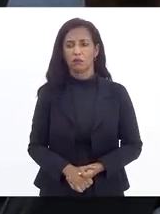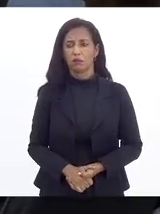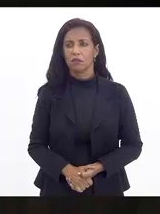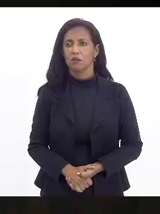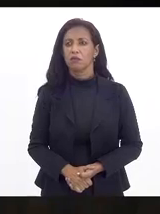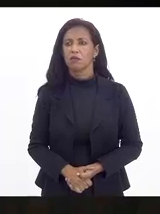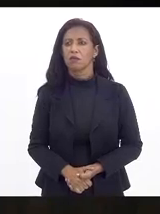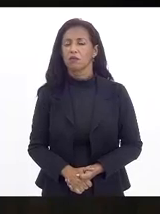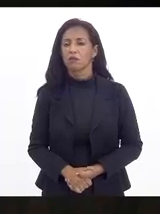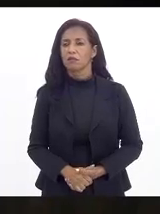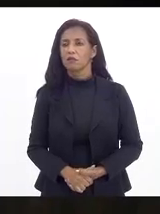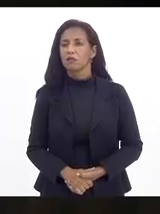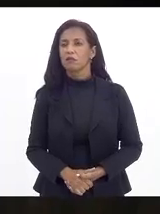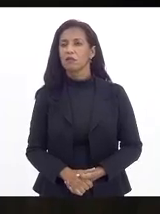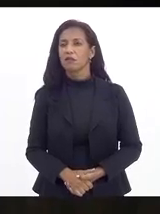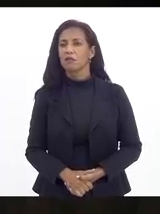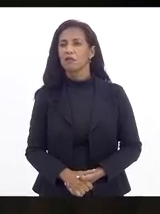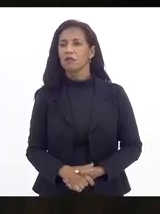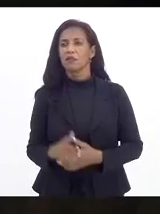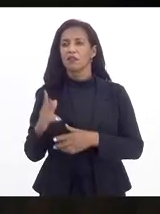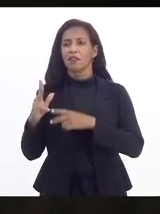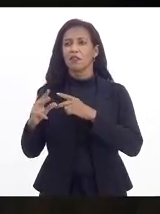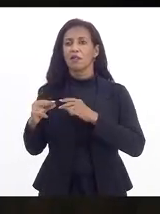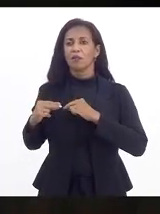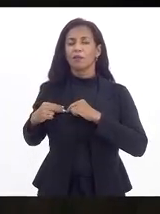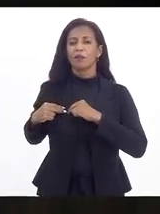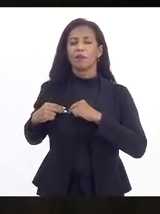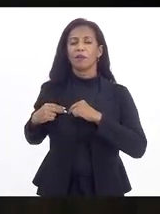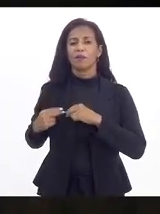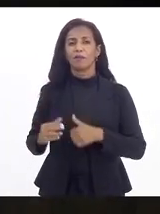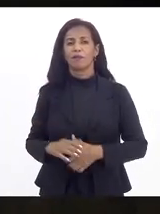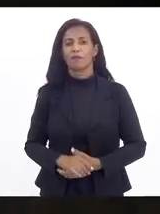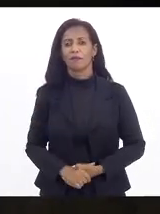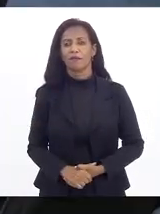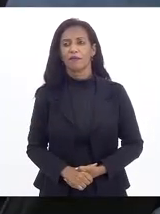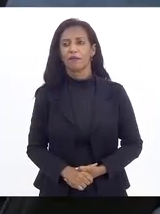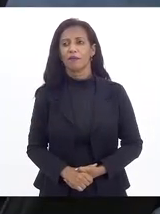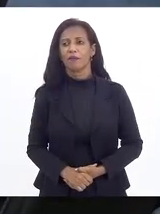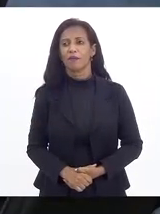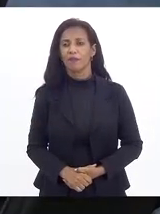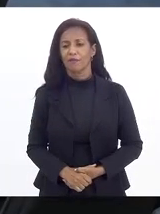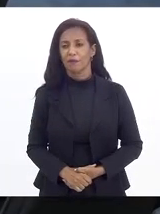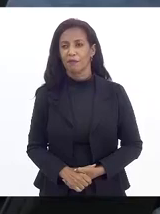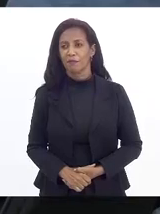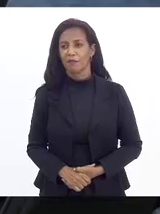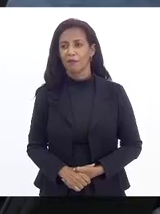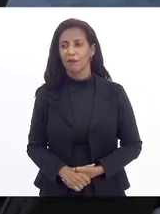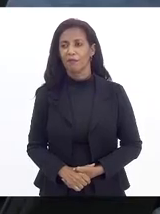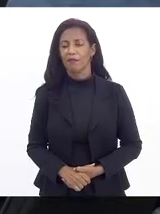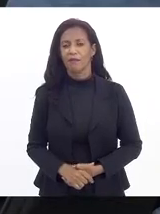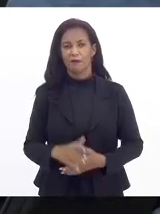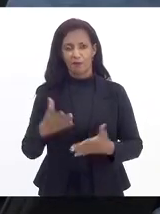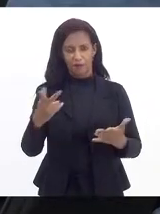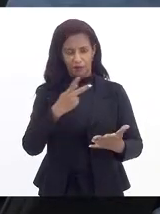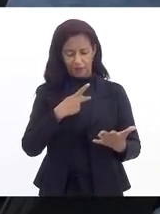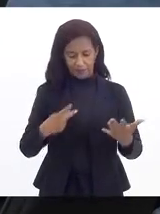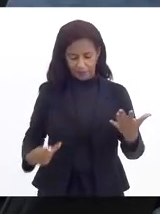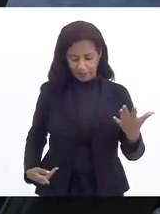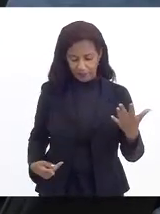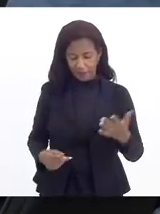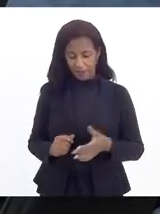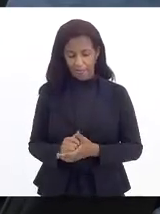Queria o lacinho para o deputado Carlos Augusto, por favor. Senhor presidente, o senhor me permite, então,